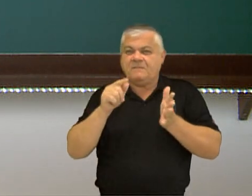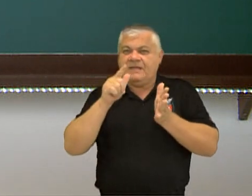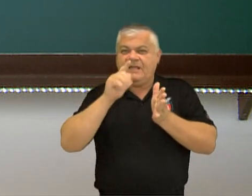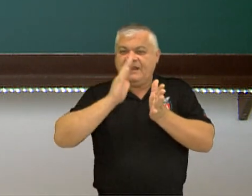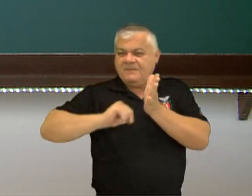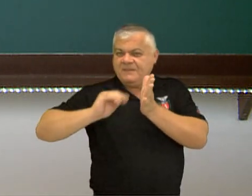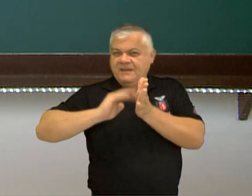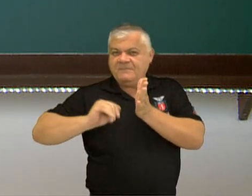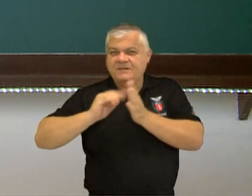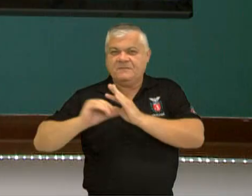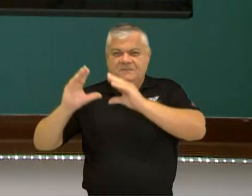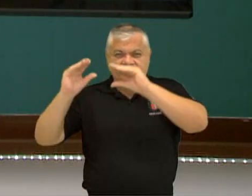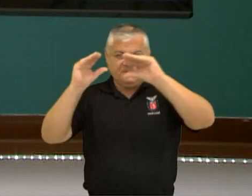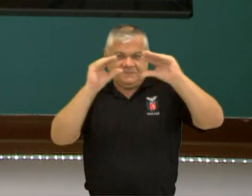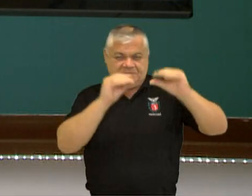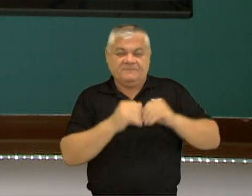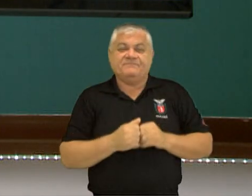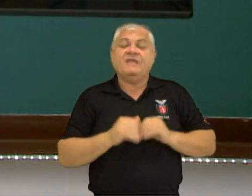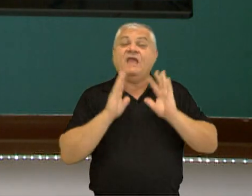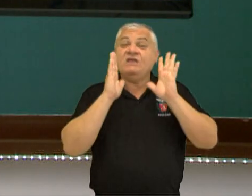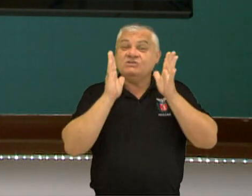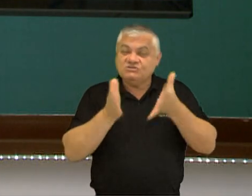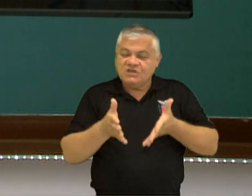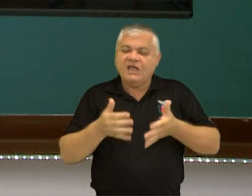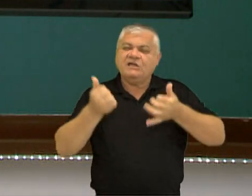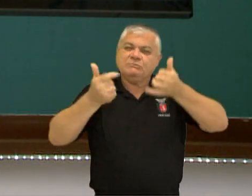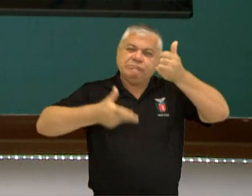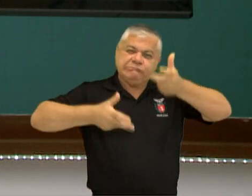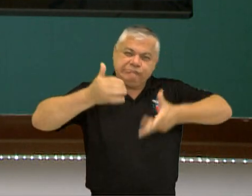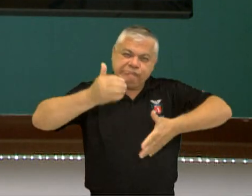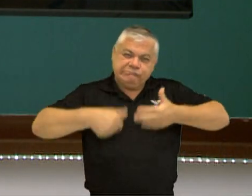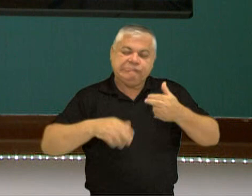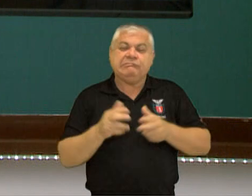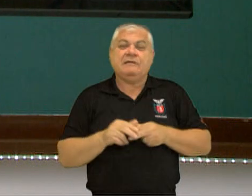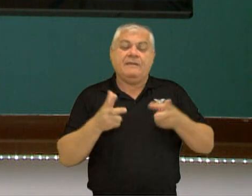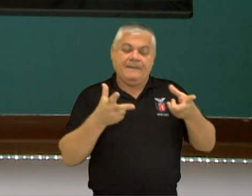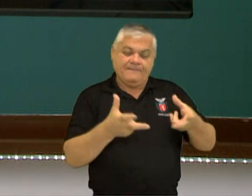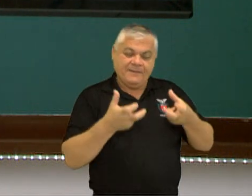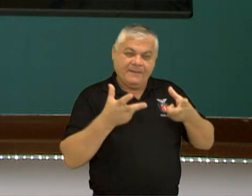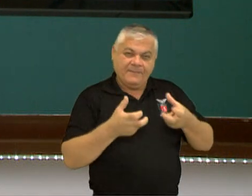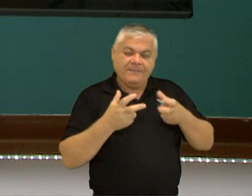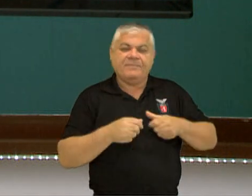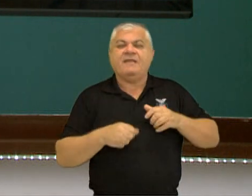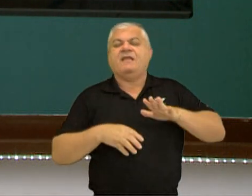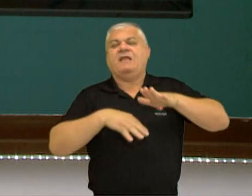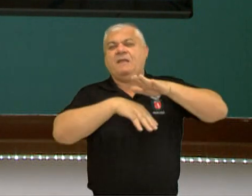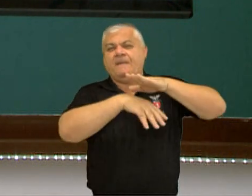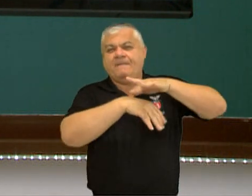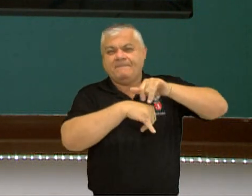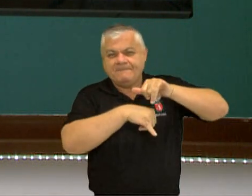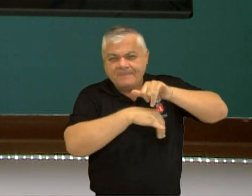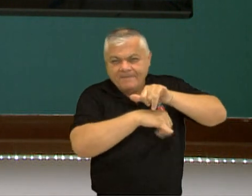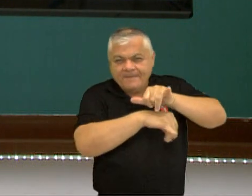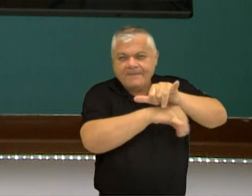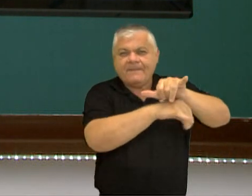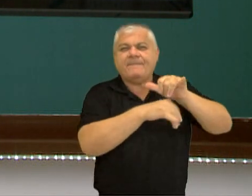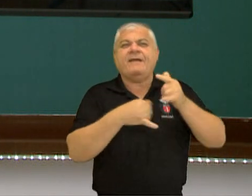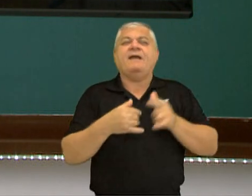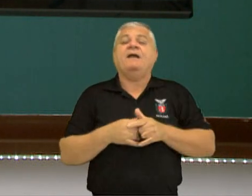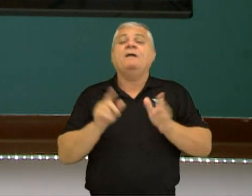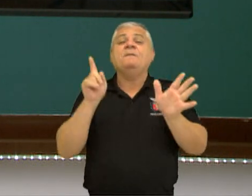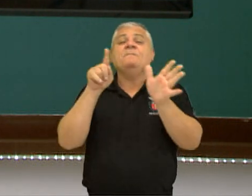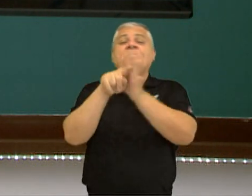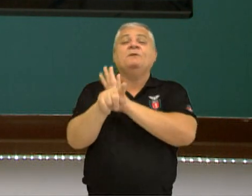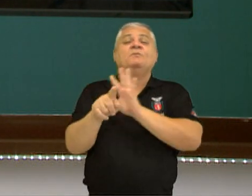nuvens. Agora que a gente já falou um pouquinho do sensoriamento remoto, falamos da utilização de câmeras, dos diferentes sensores utilizados, vamos para o